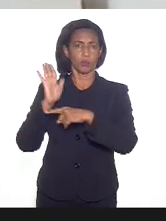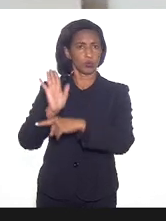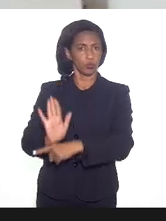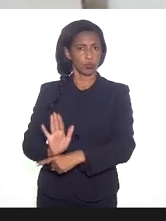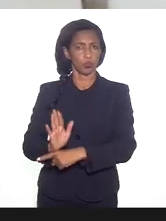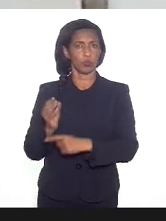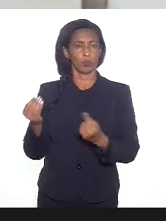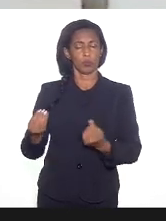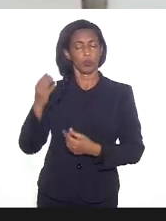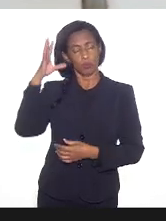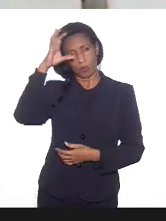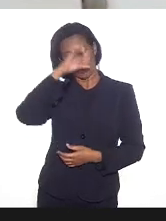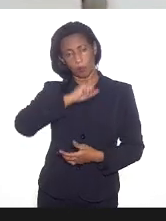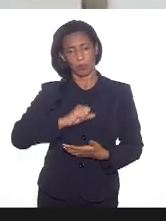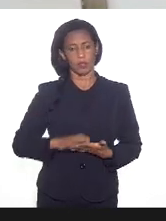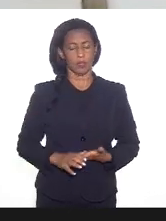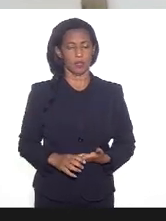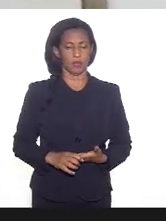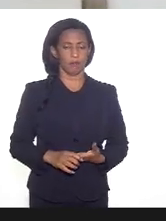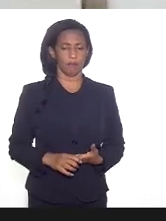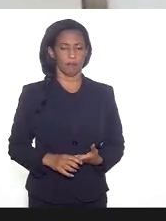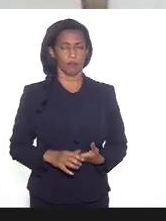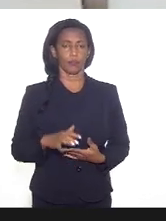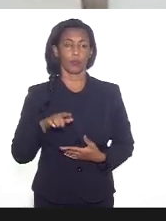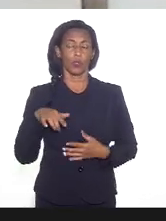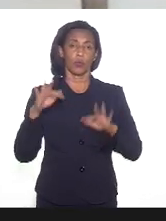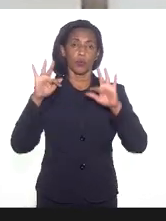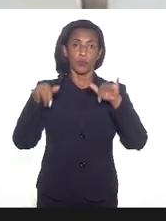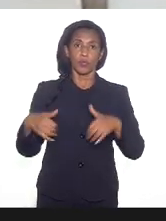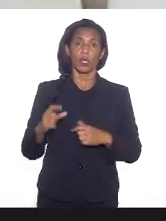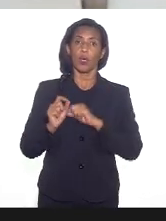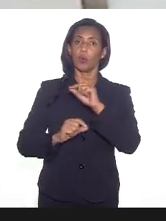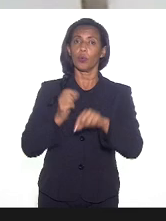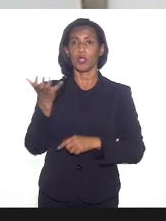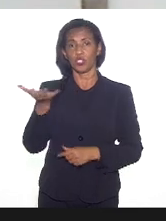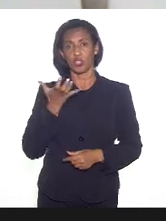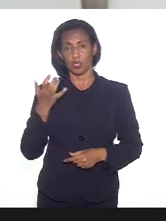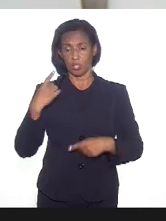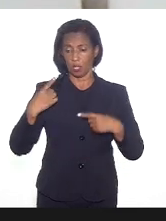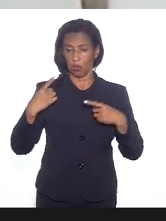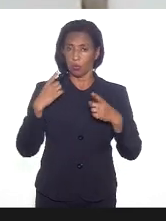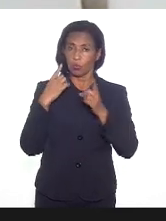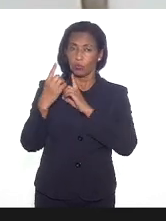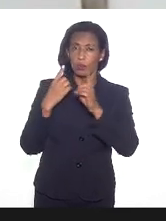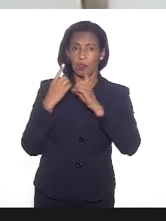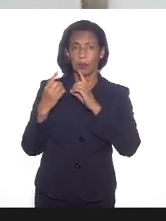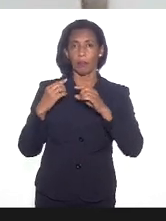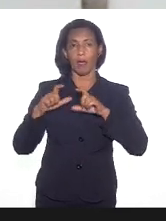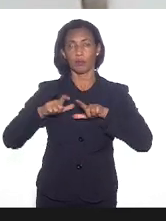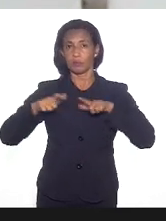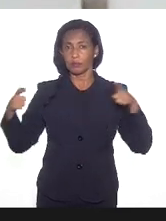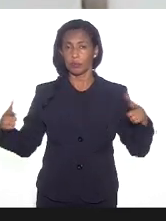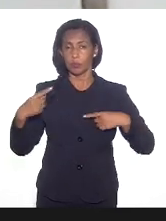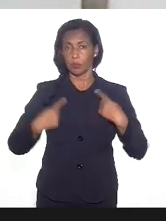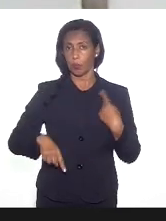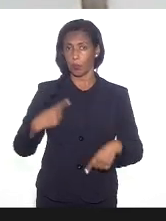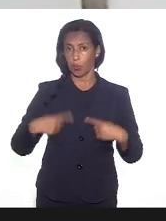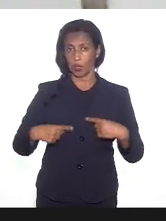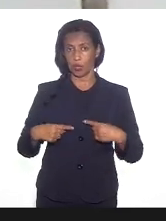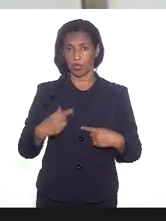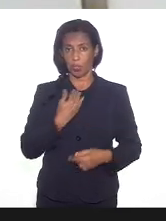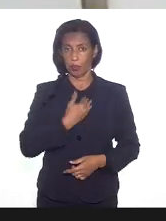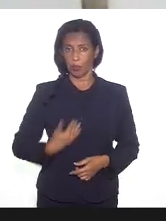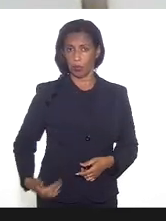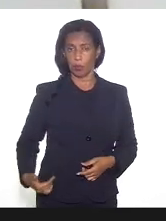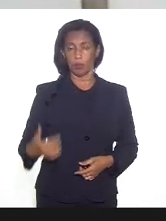uma maior compreensão. E, no fim de tudo, né, o que a gente quer é isso, né? Um debate cada vez mais amplo sobre as políticas públicas, uma